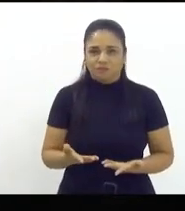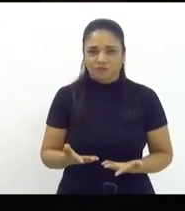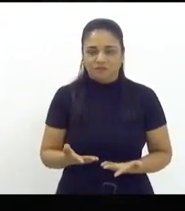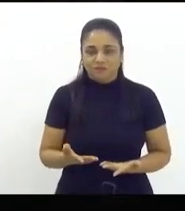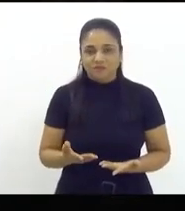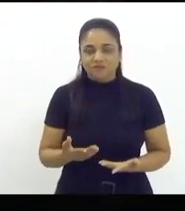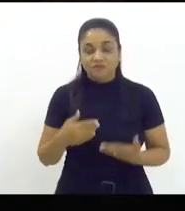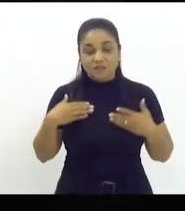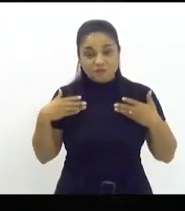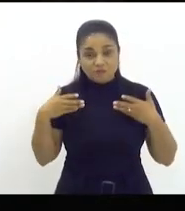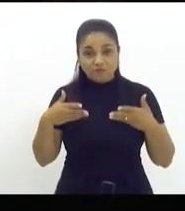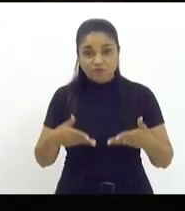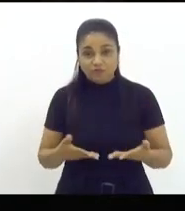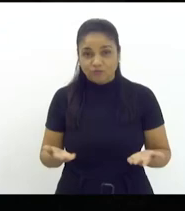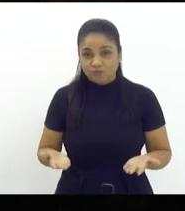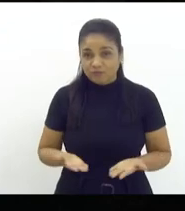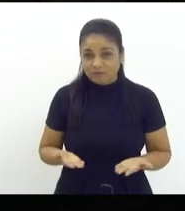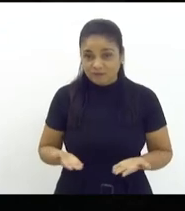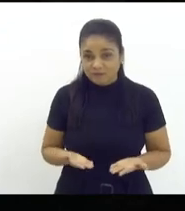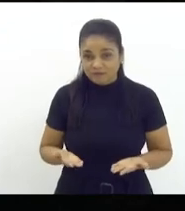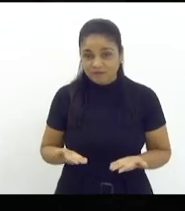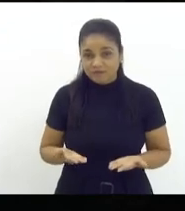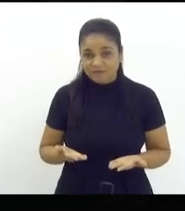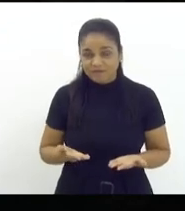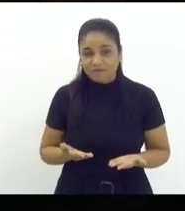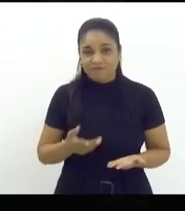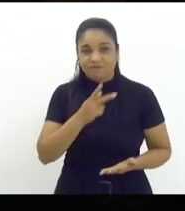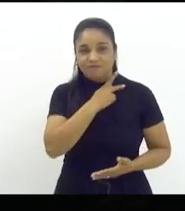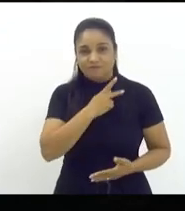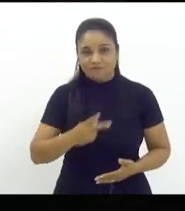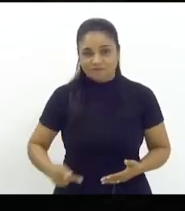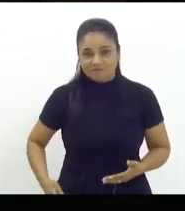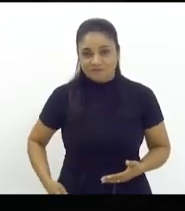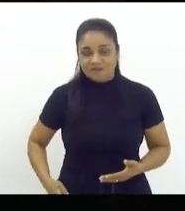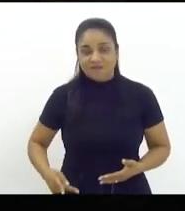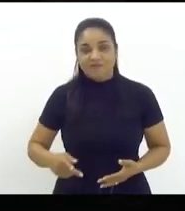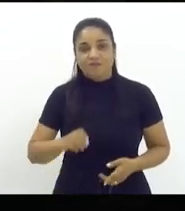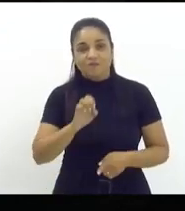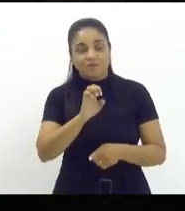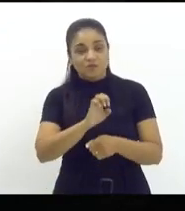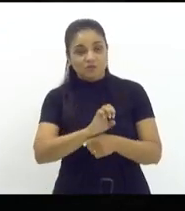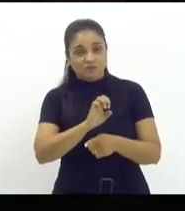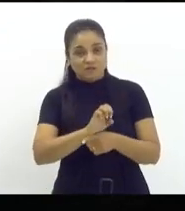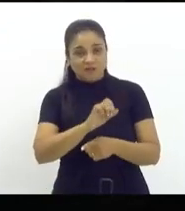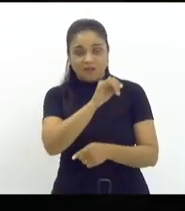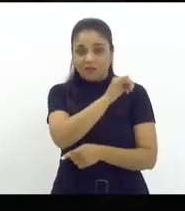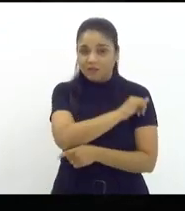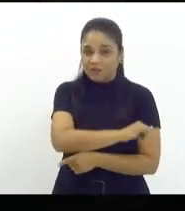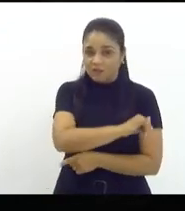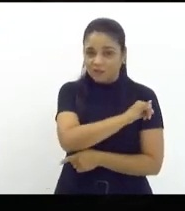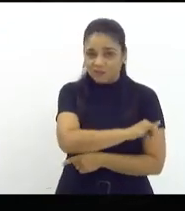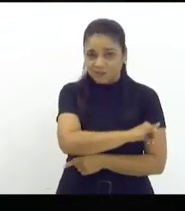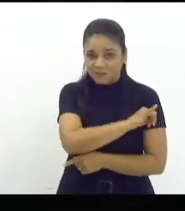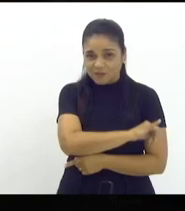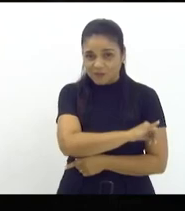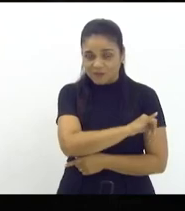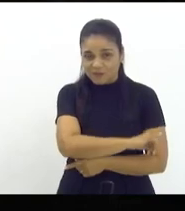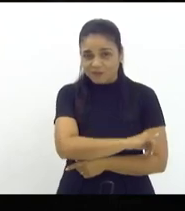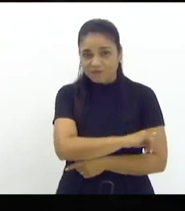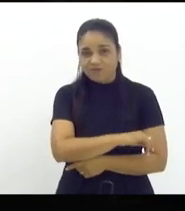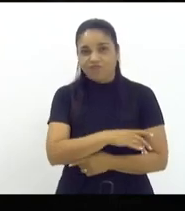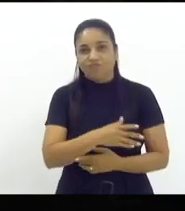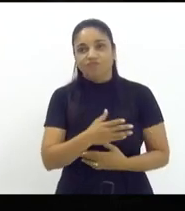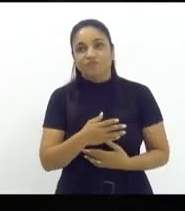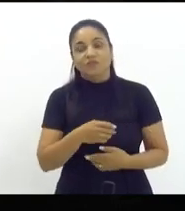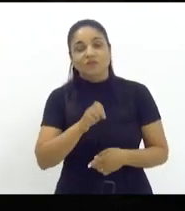aí quando eu chego aqui senhor presidente e digo que o Estado do Rio de Janeiro e